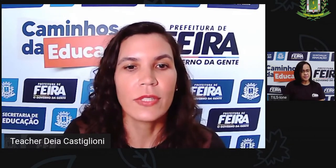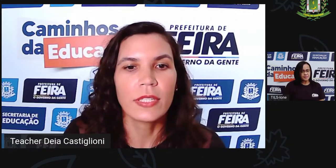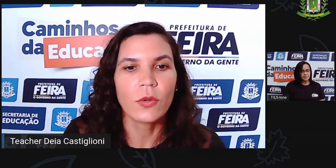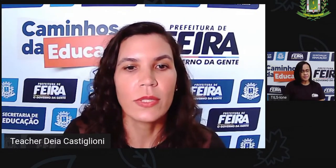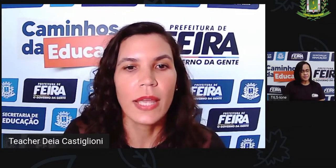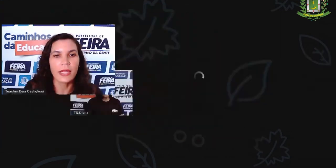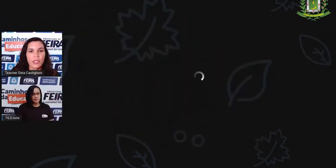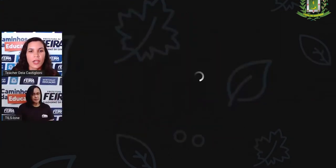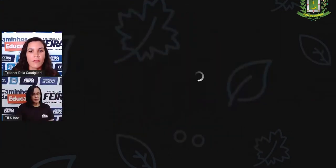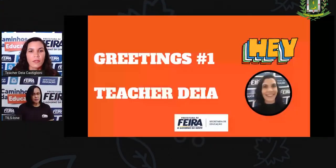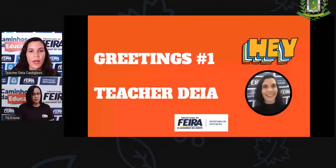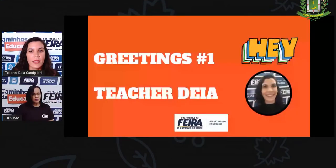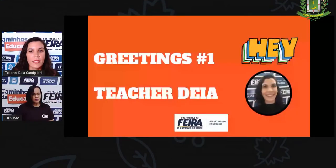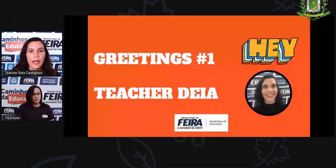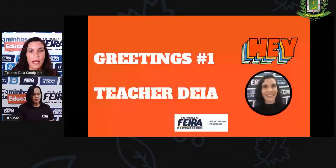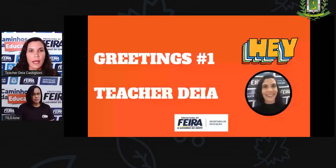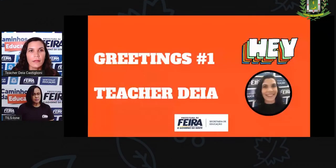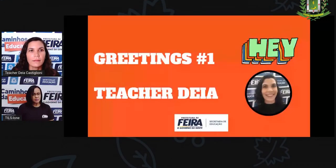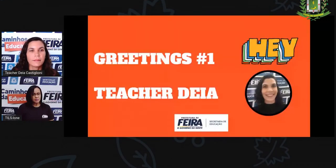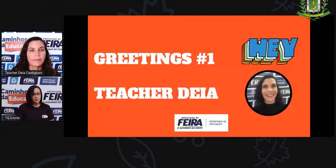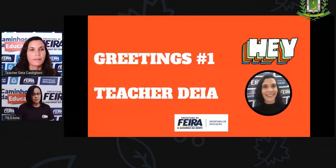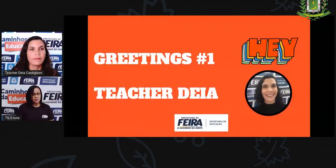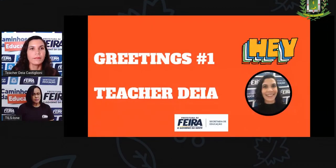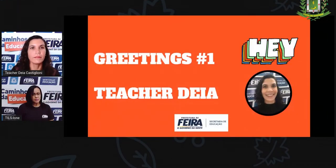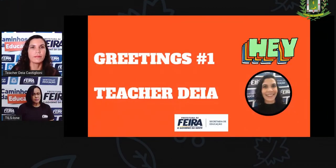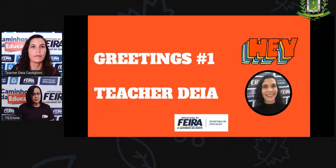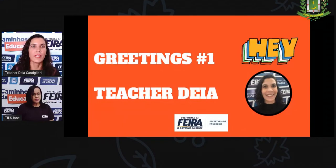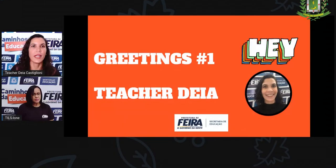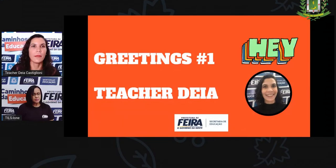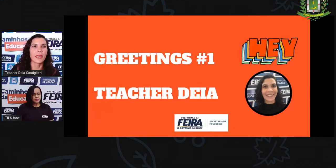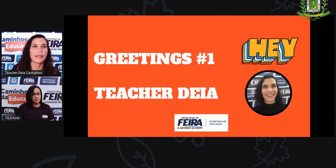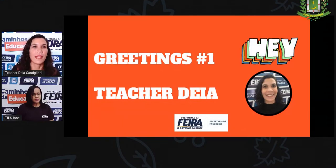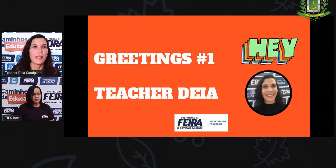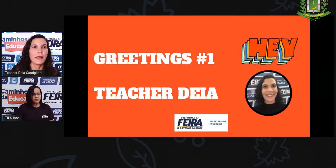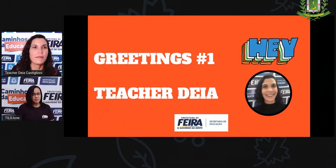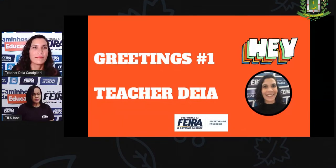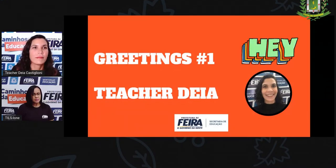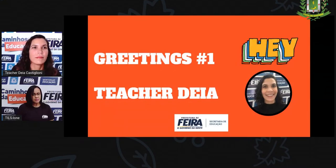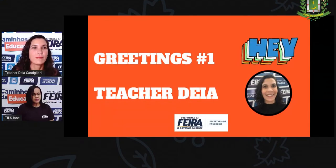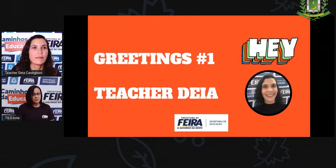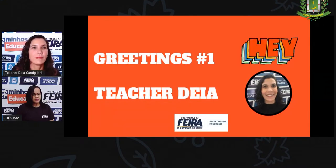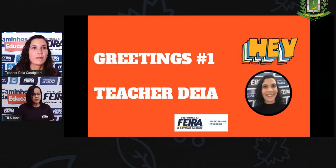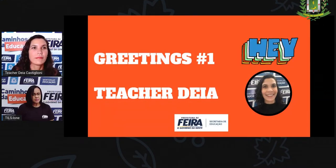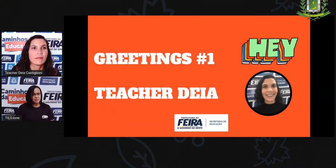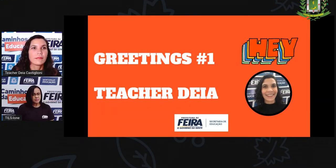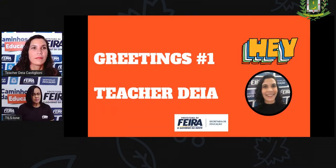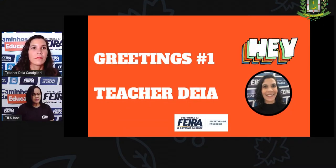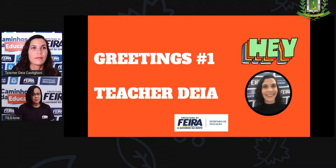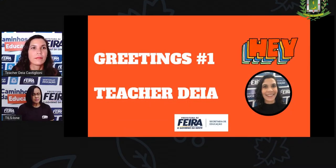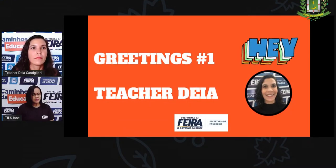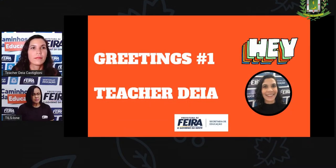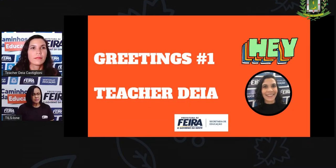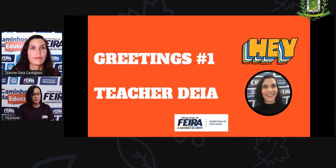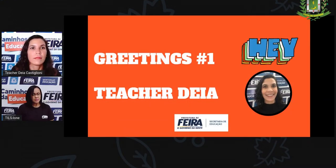Vejam se vocês conseguem já visualizar a minha tela.